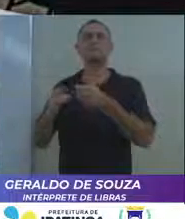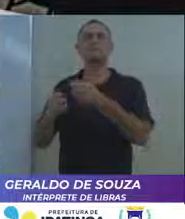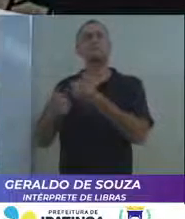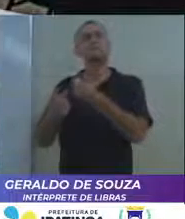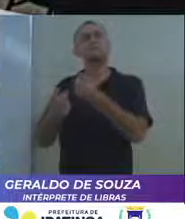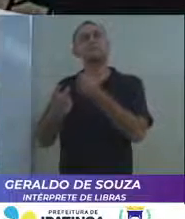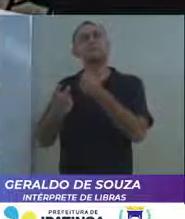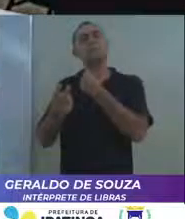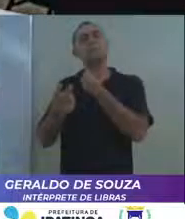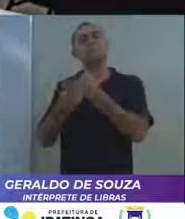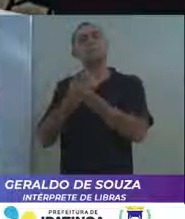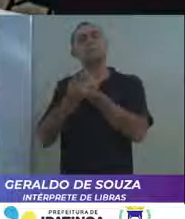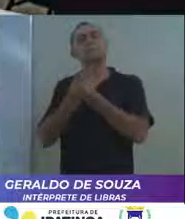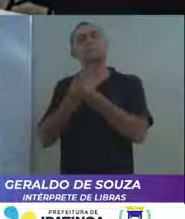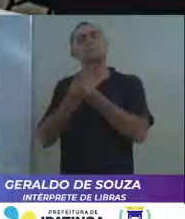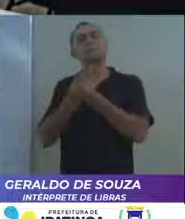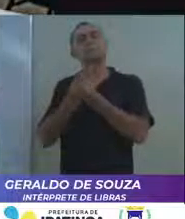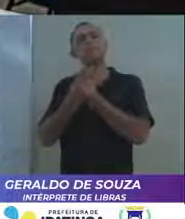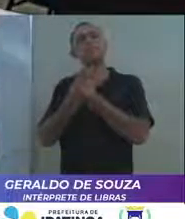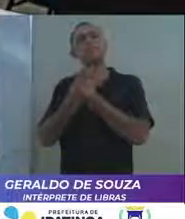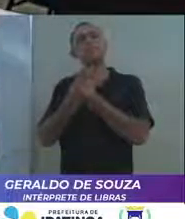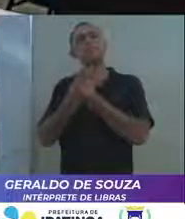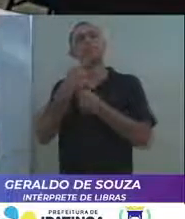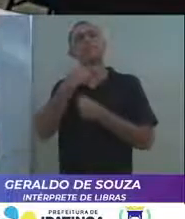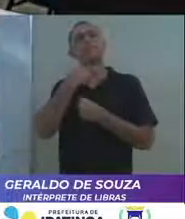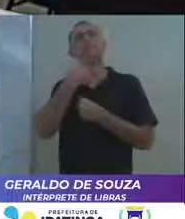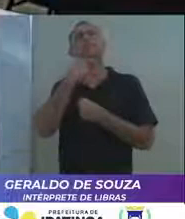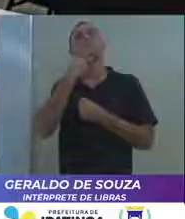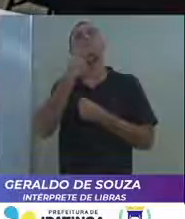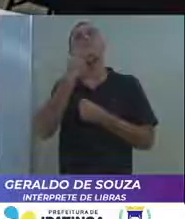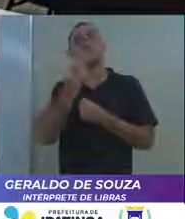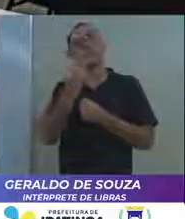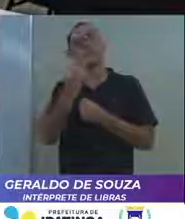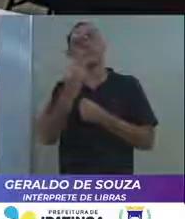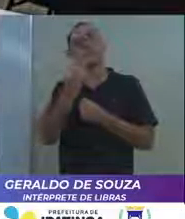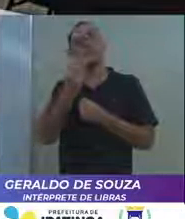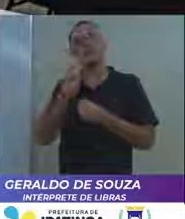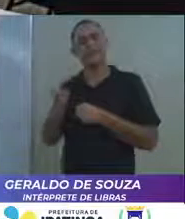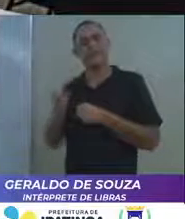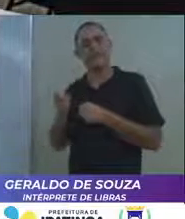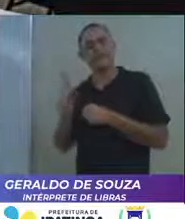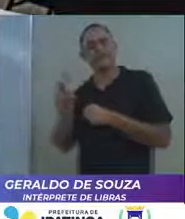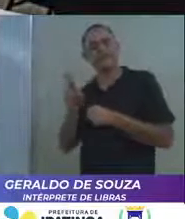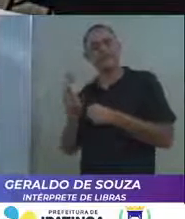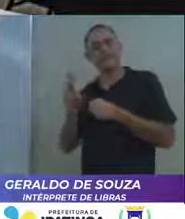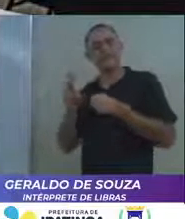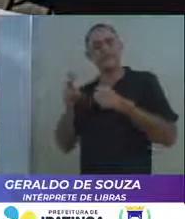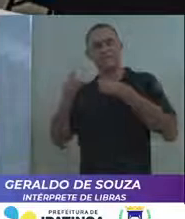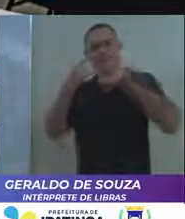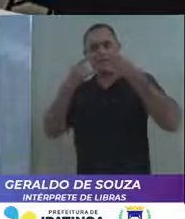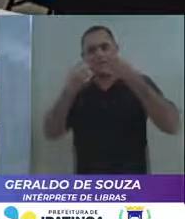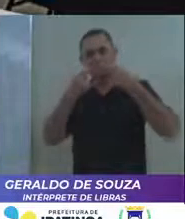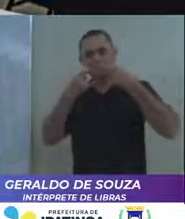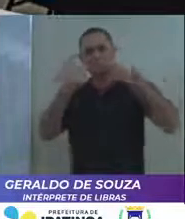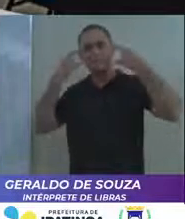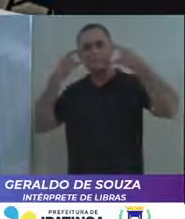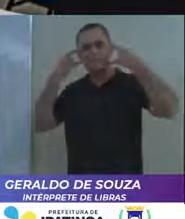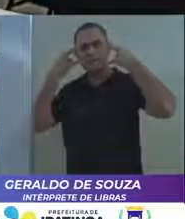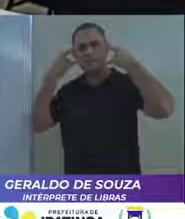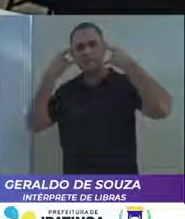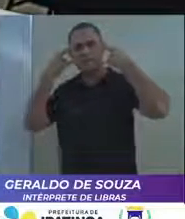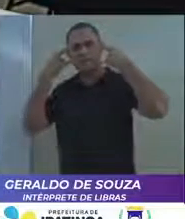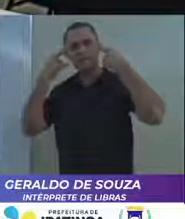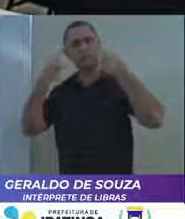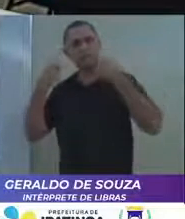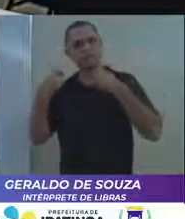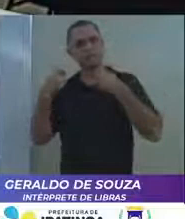pausadas, né? Então, quando eu penso na utilização da máscara, eu preciso ter um tempo de recuperação um